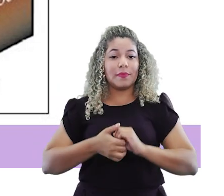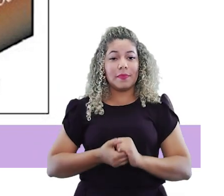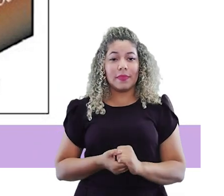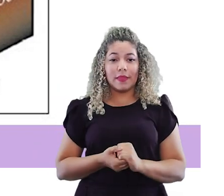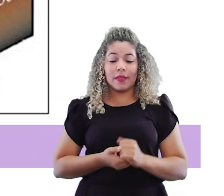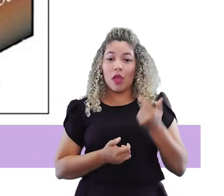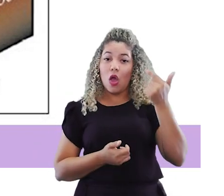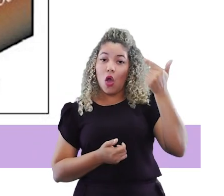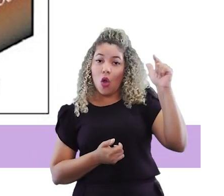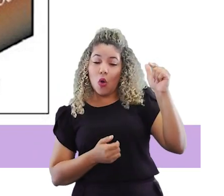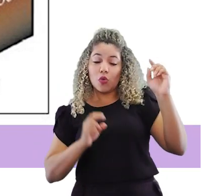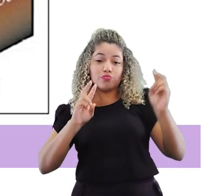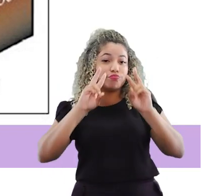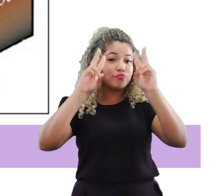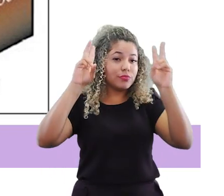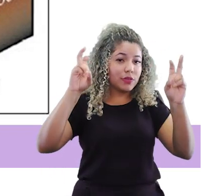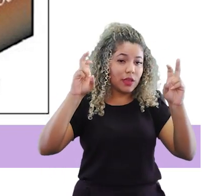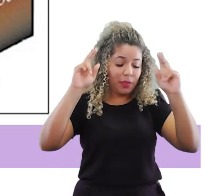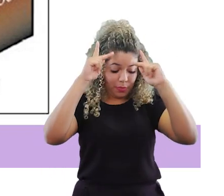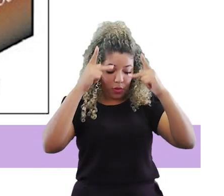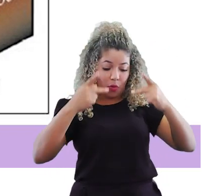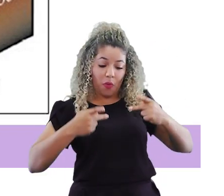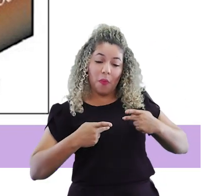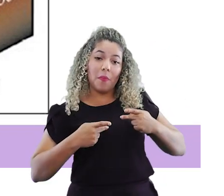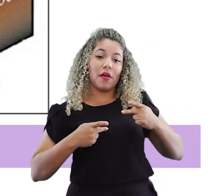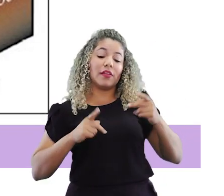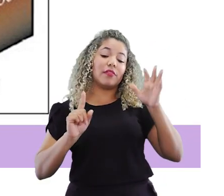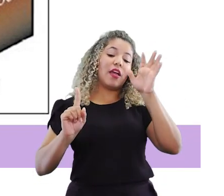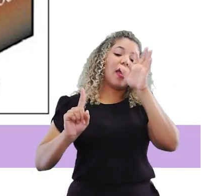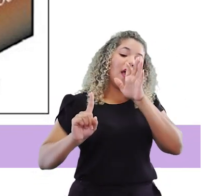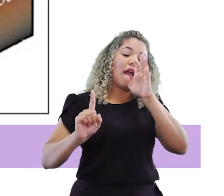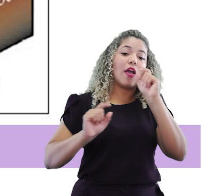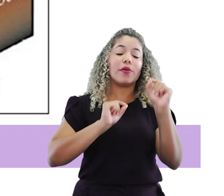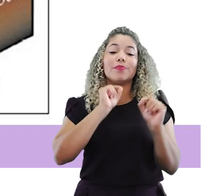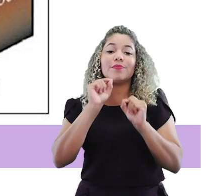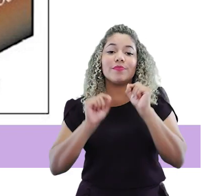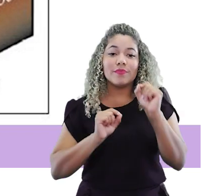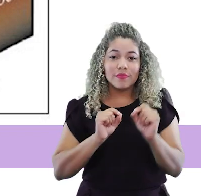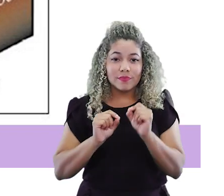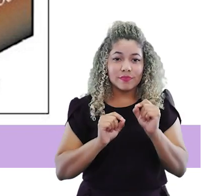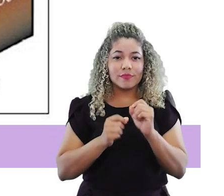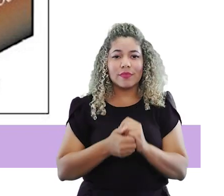Uma outra causa humana relacionada ao agravamento da inversão térmica é a